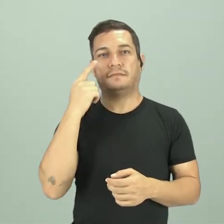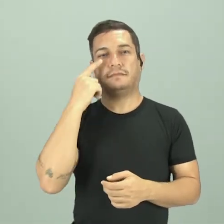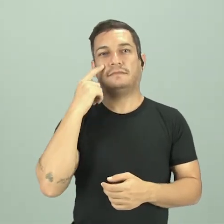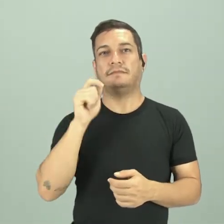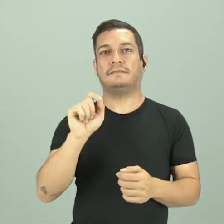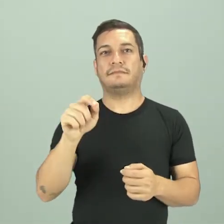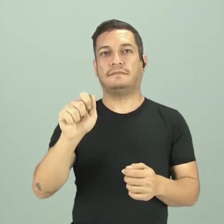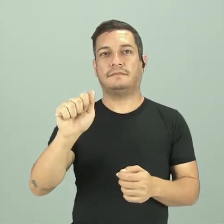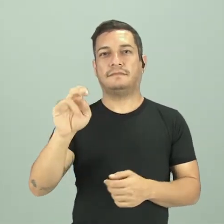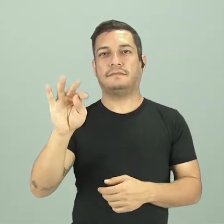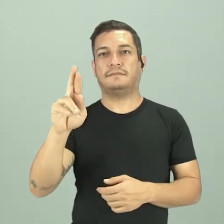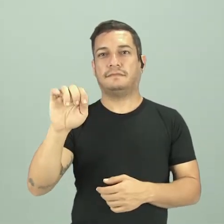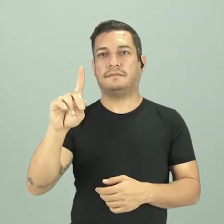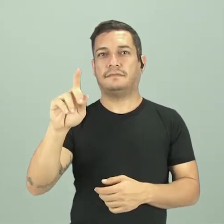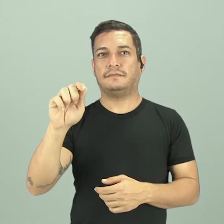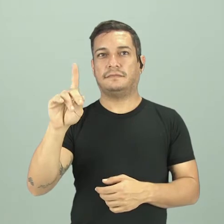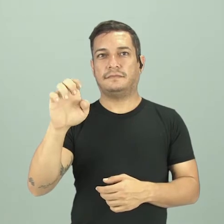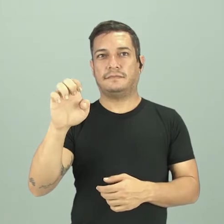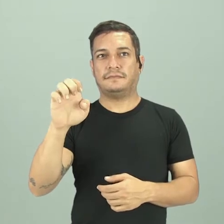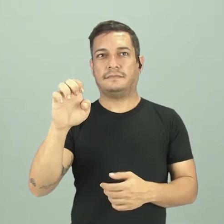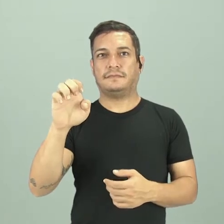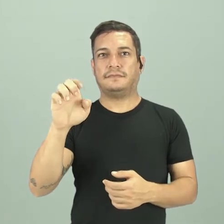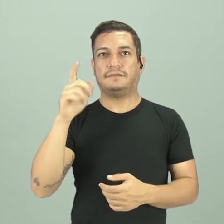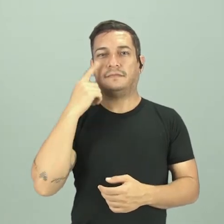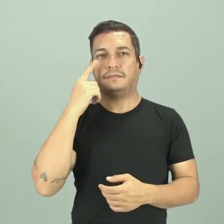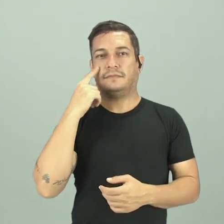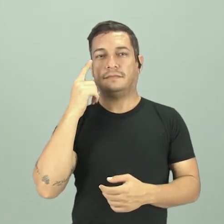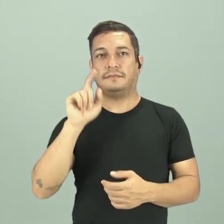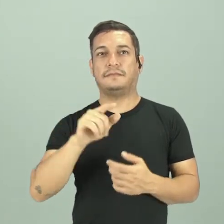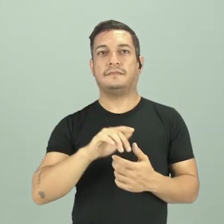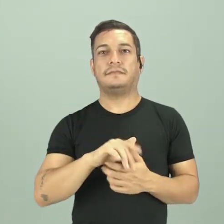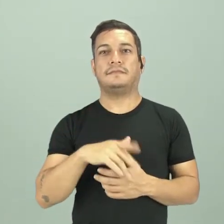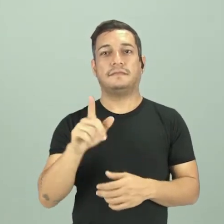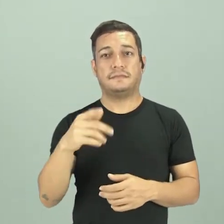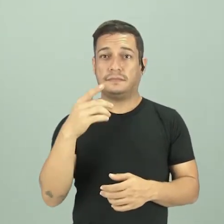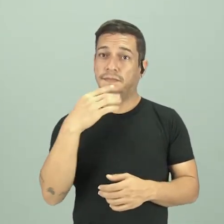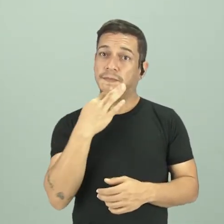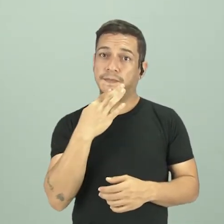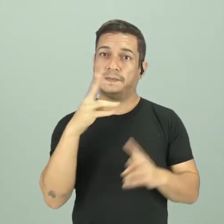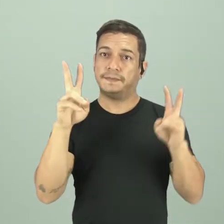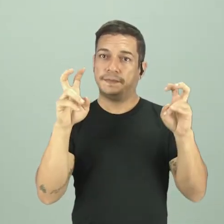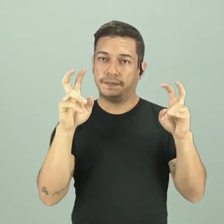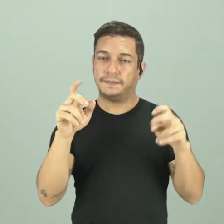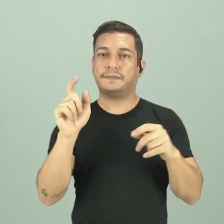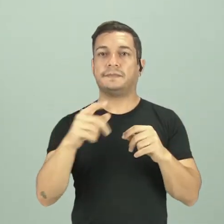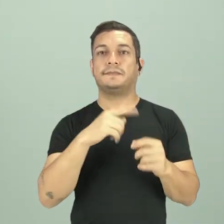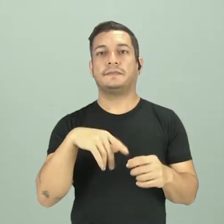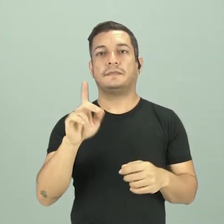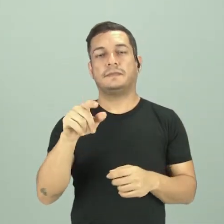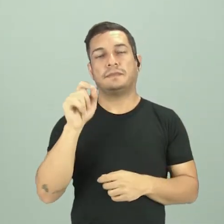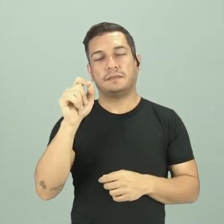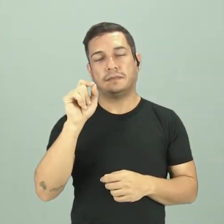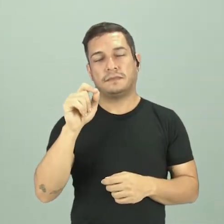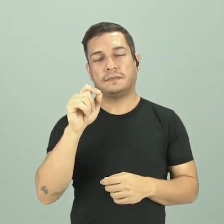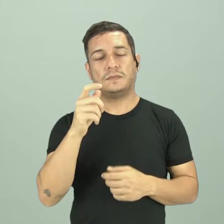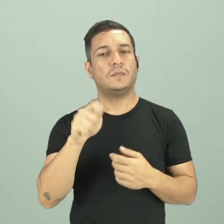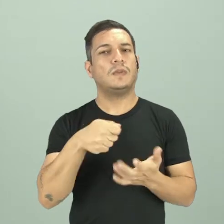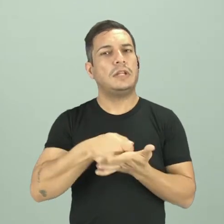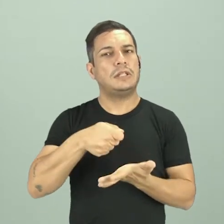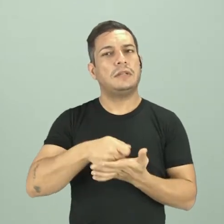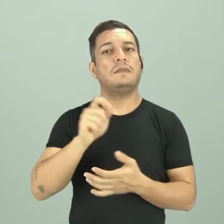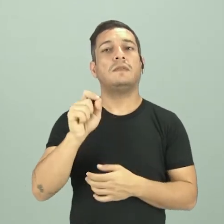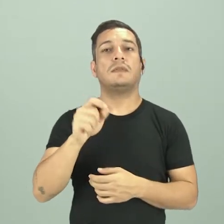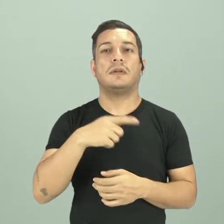autoridade. Fez uma retomada ali de um sociólogo importante, né, na área do conhecimento e também a sua ideia, né, o que ele defende ali